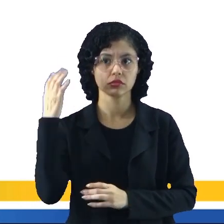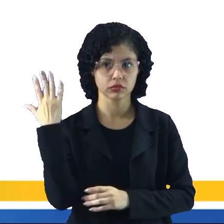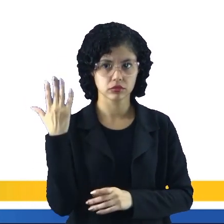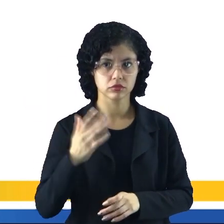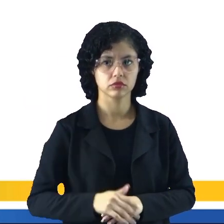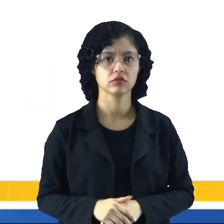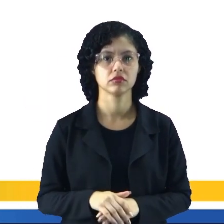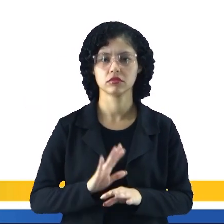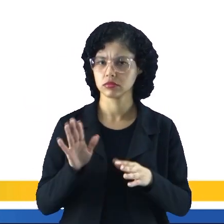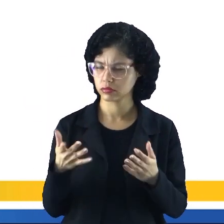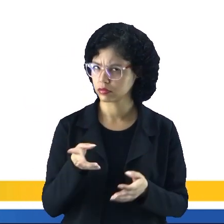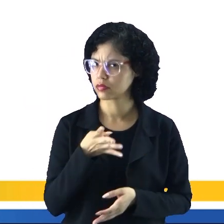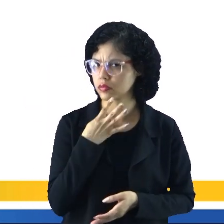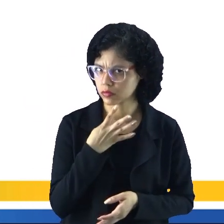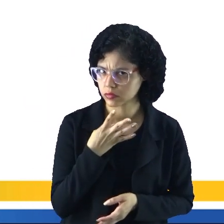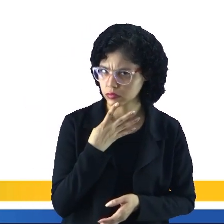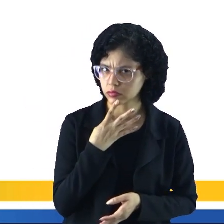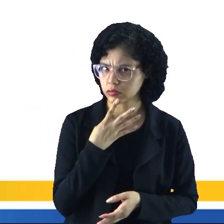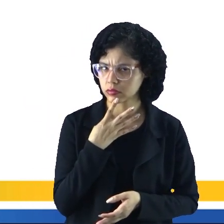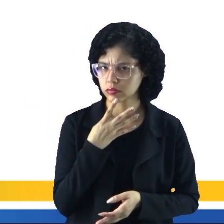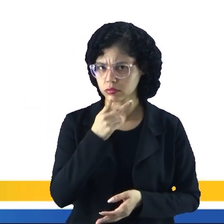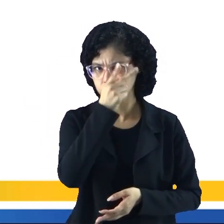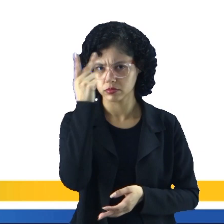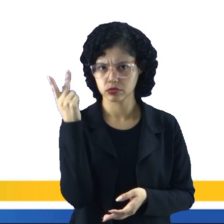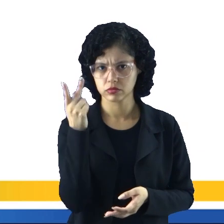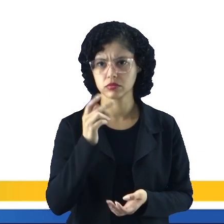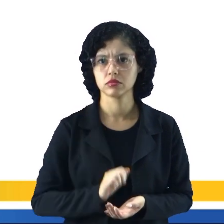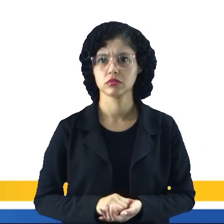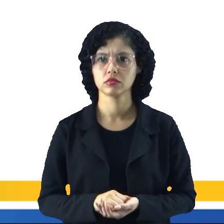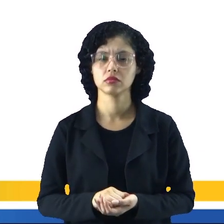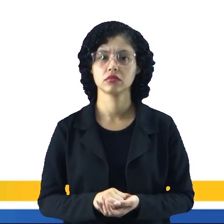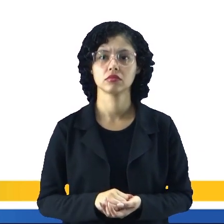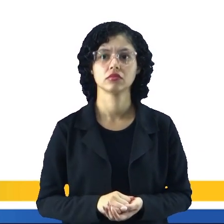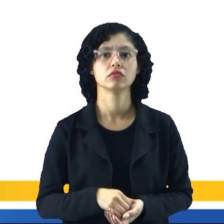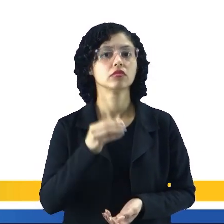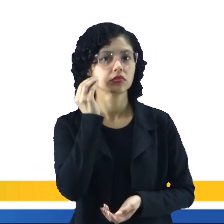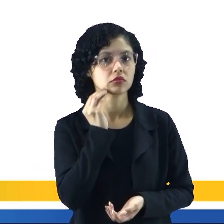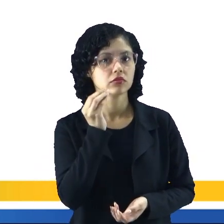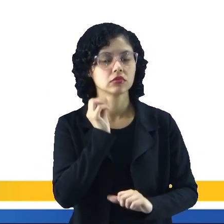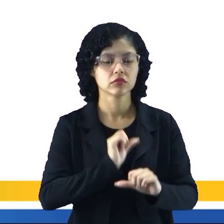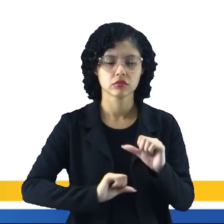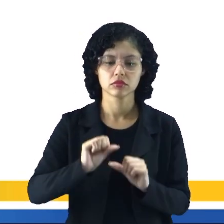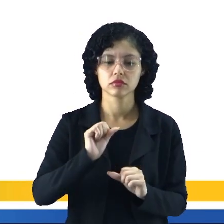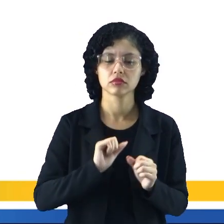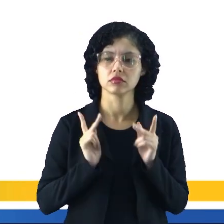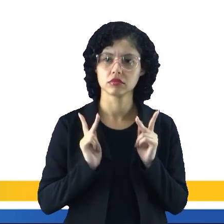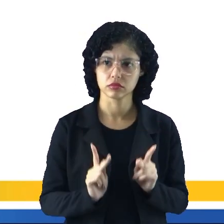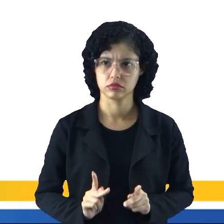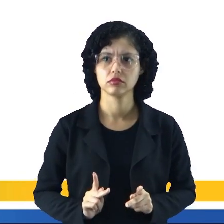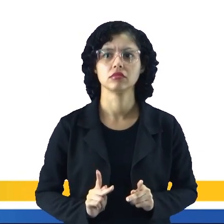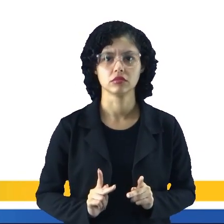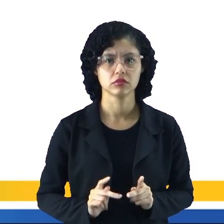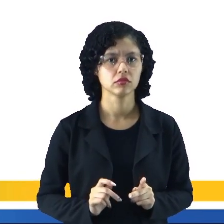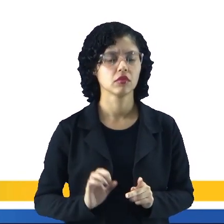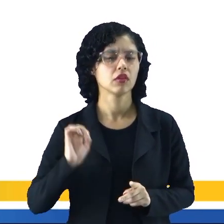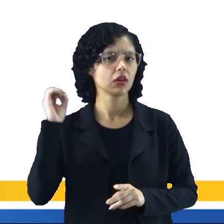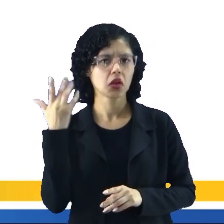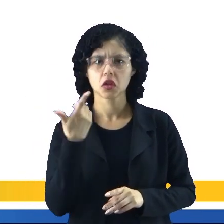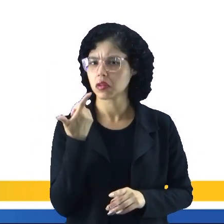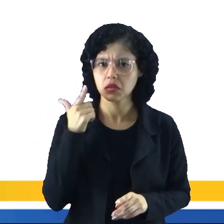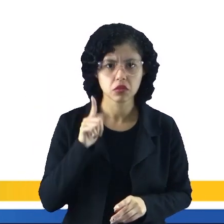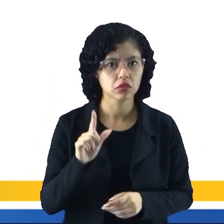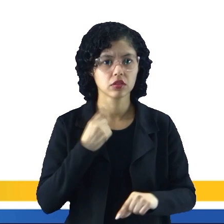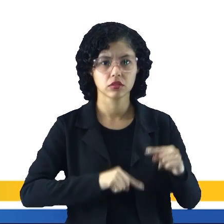passa conheces o agressor Então tenta convencê-lo a mudar o seu comportamento caso não tenha